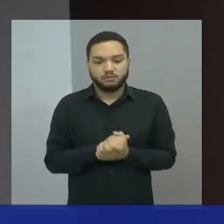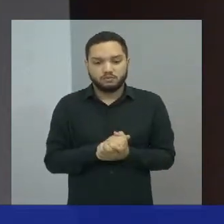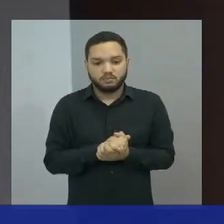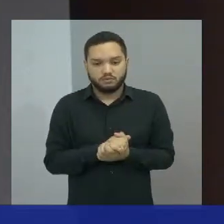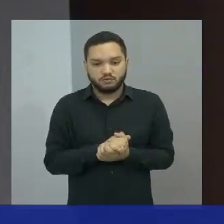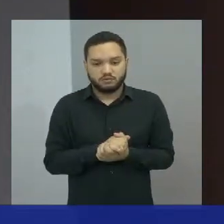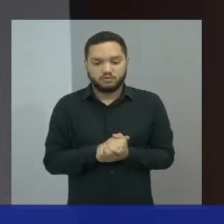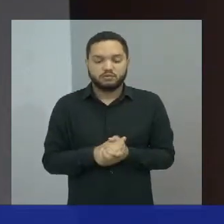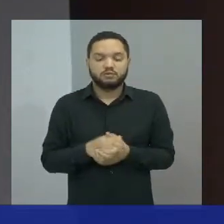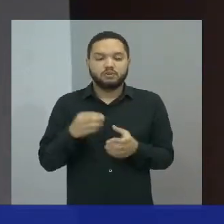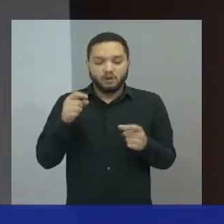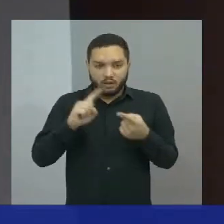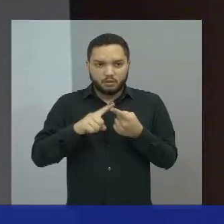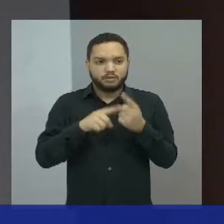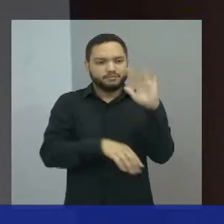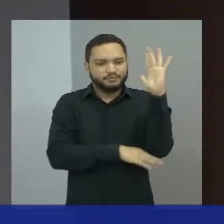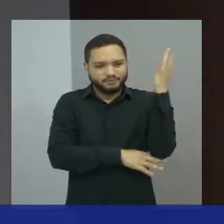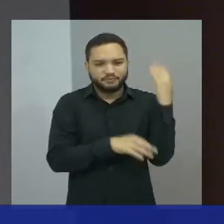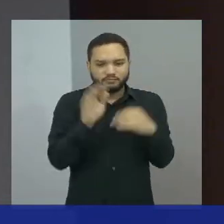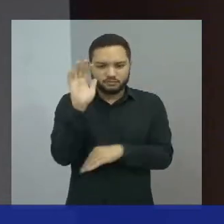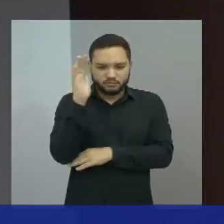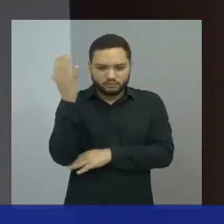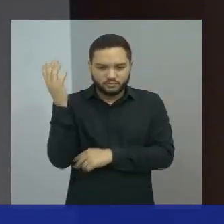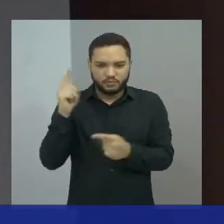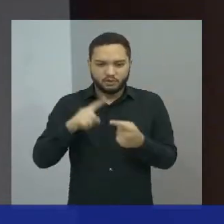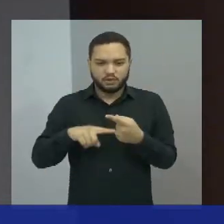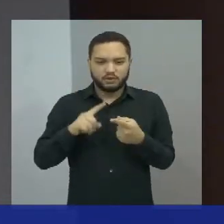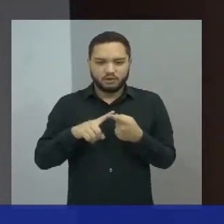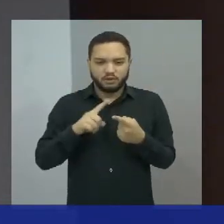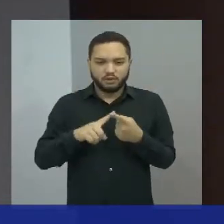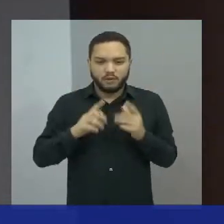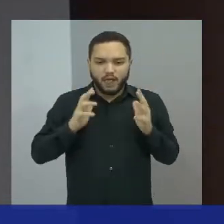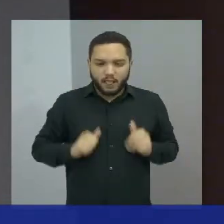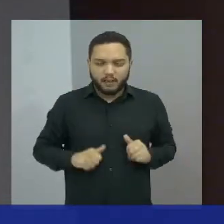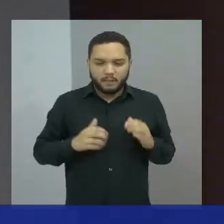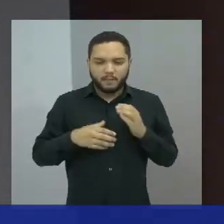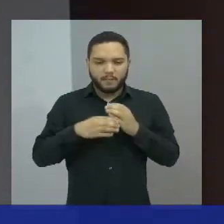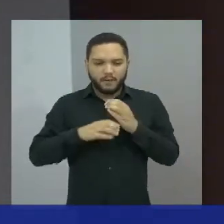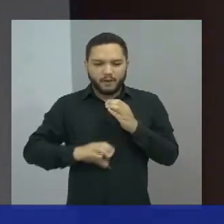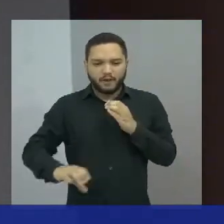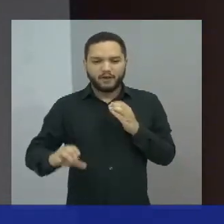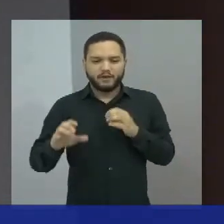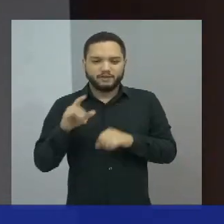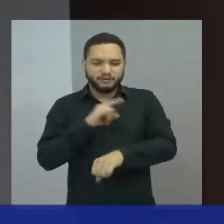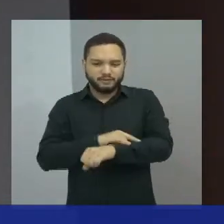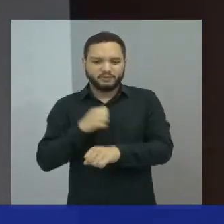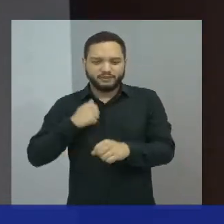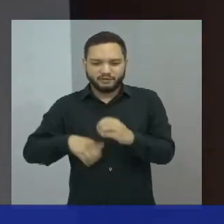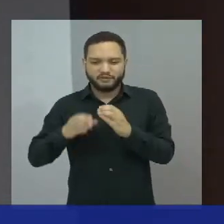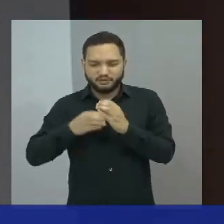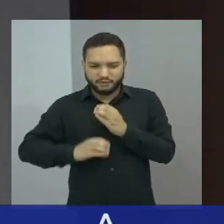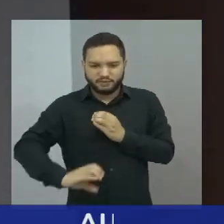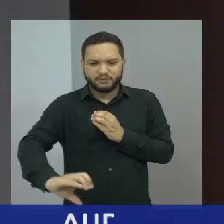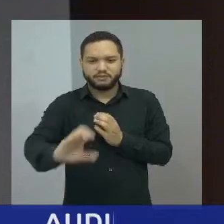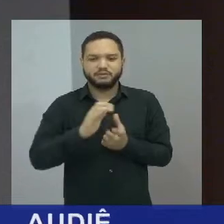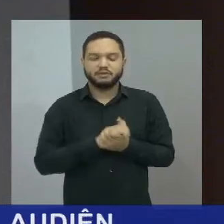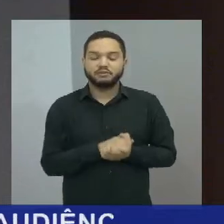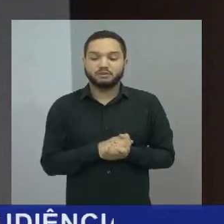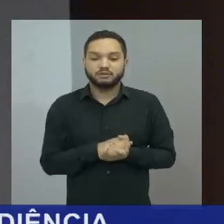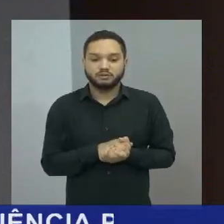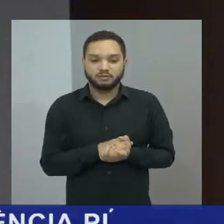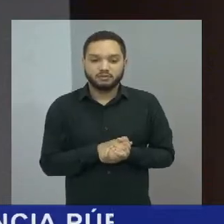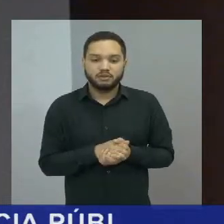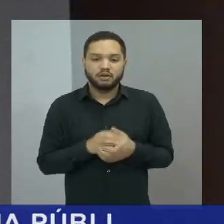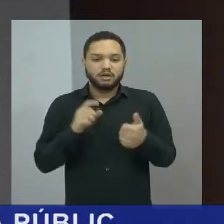licenciamento ambiental, o licenciamento sanitário. E o que é o licenciamento e a importância do licenciamento, para que